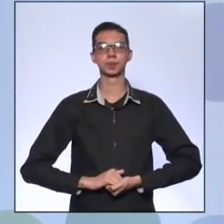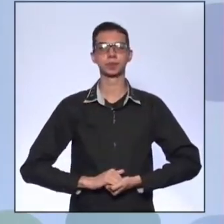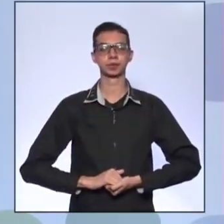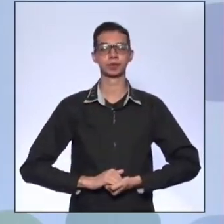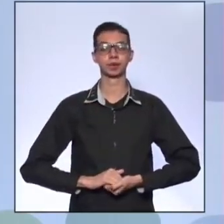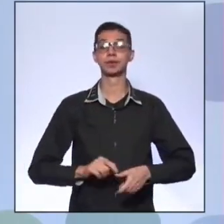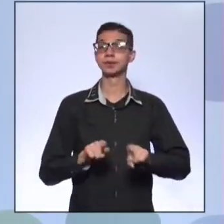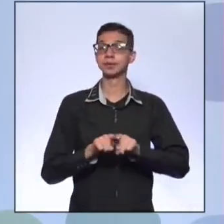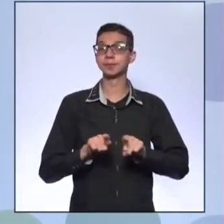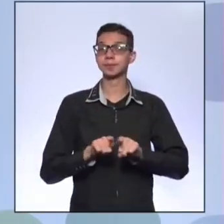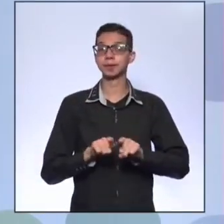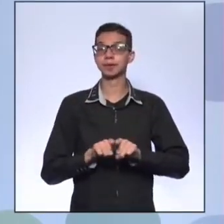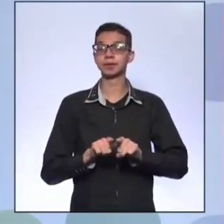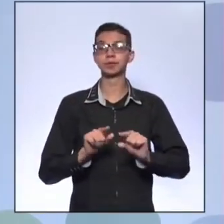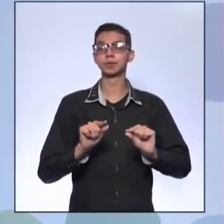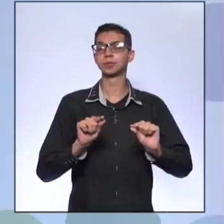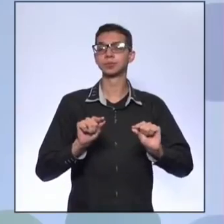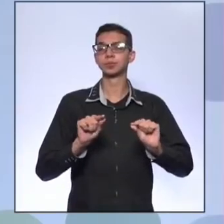ainda uma outra